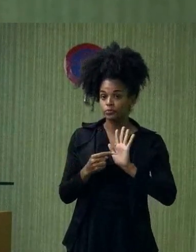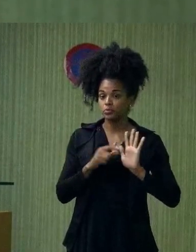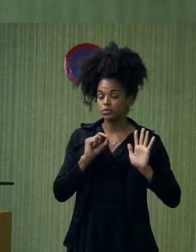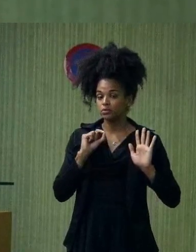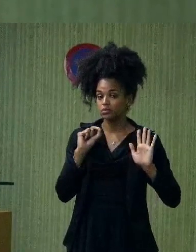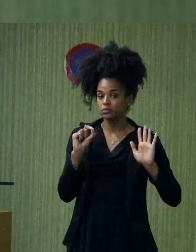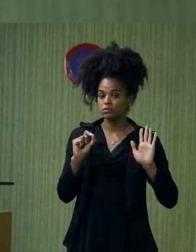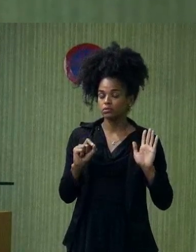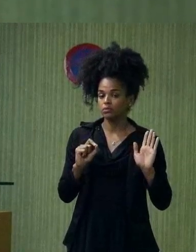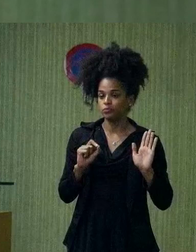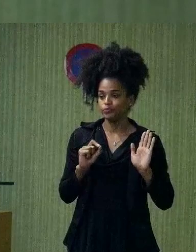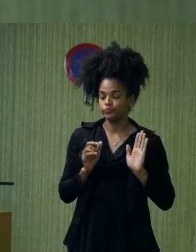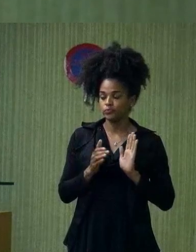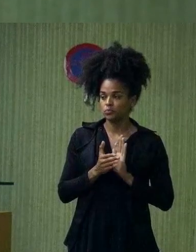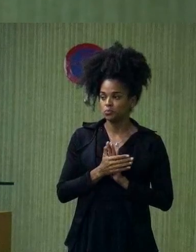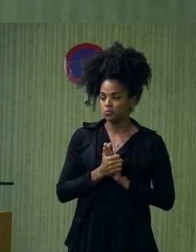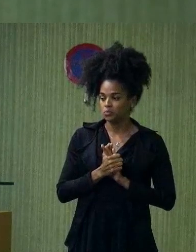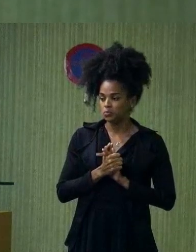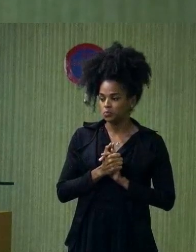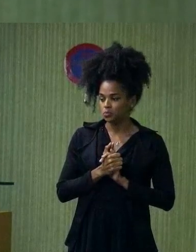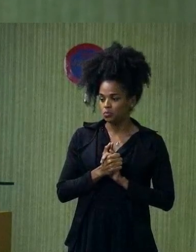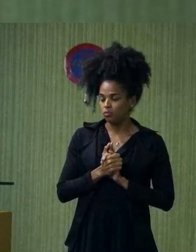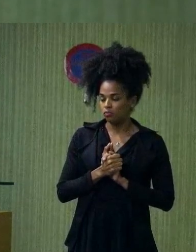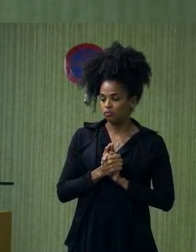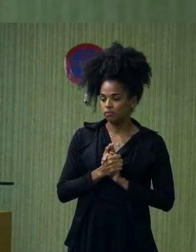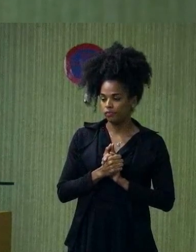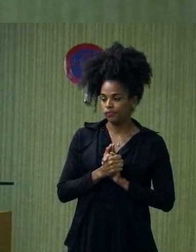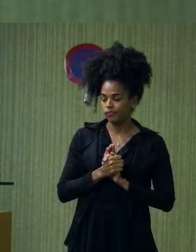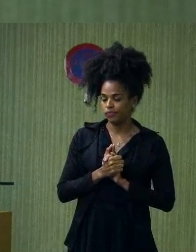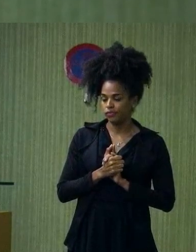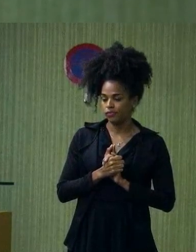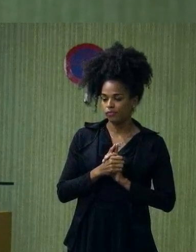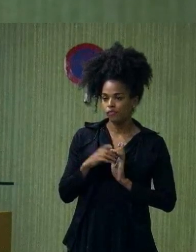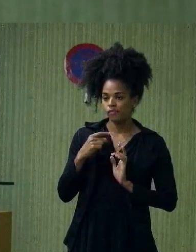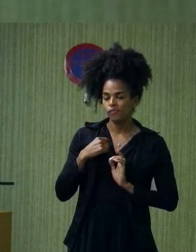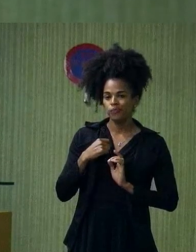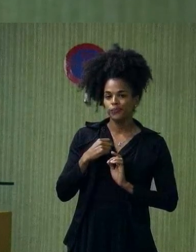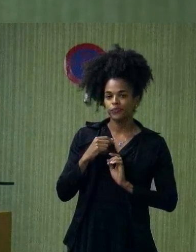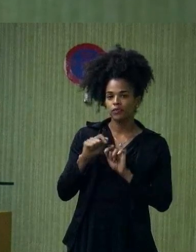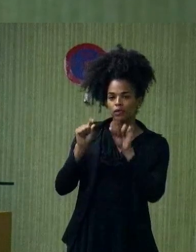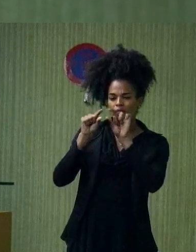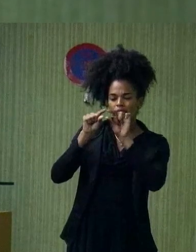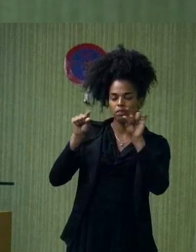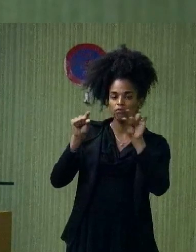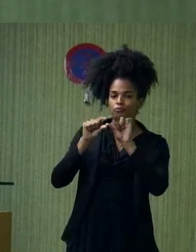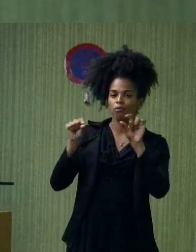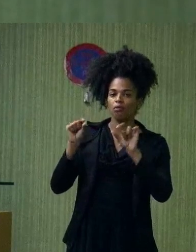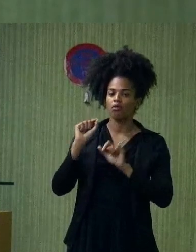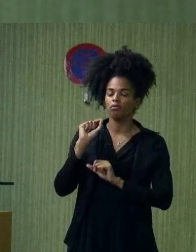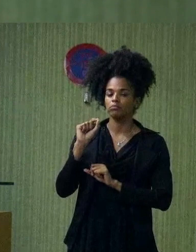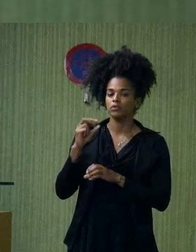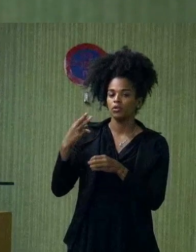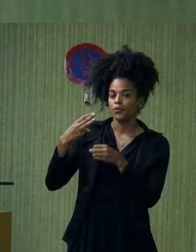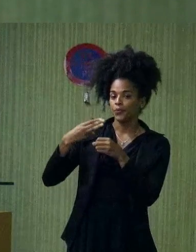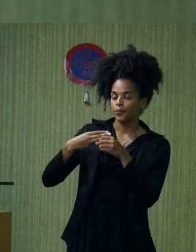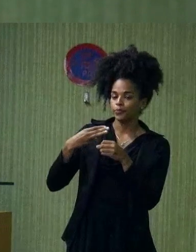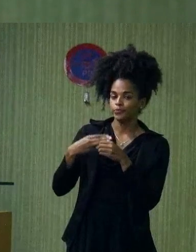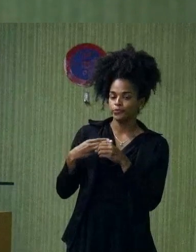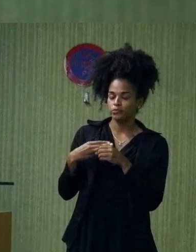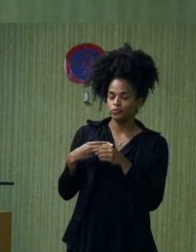a mostra nesse aqui a gente tentou colocar aqui em vermelhinho esses municípios para vocês entenderem